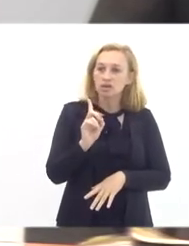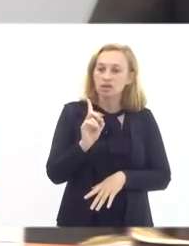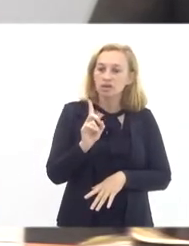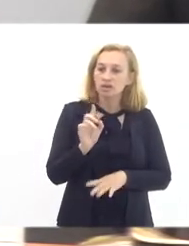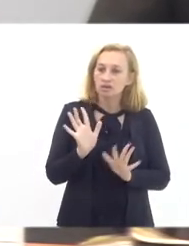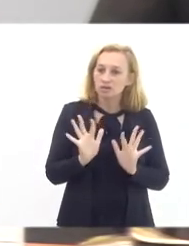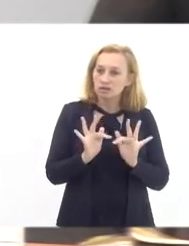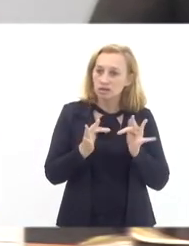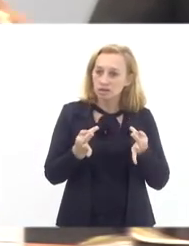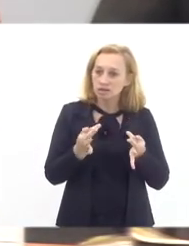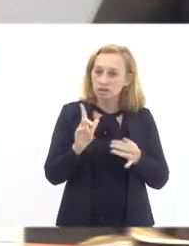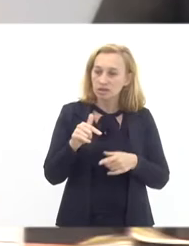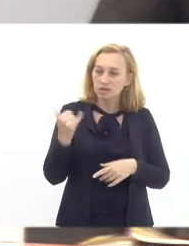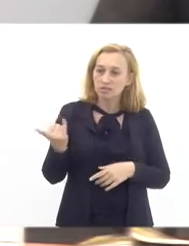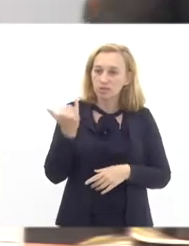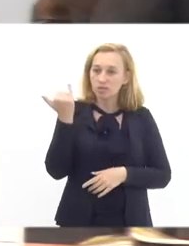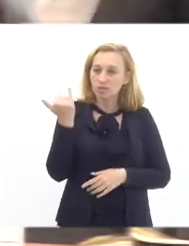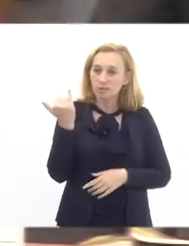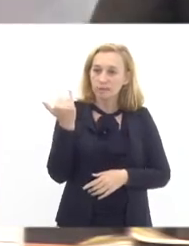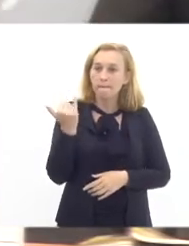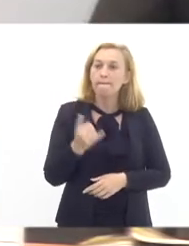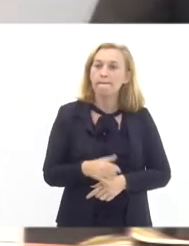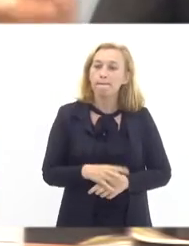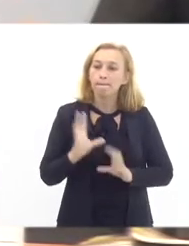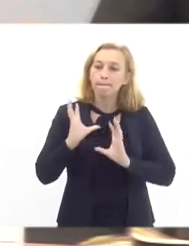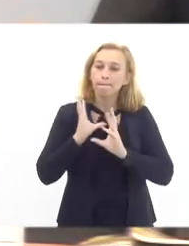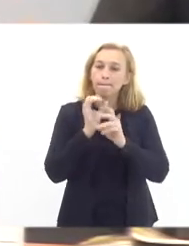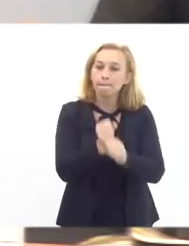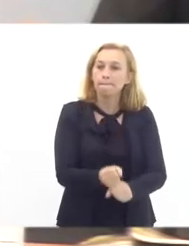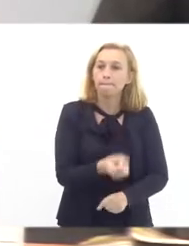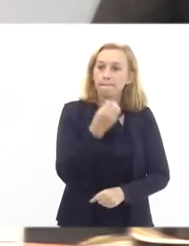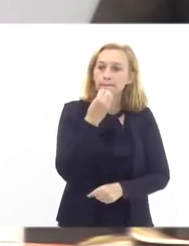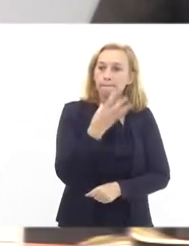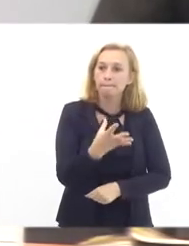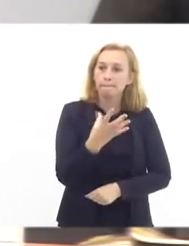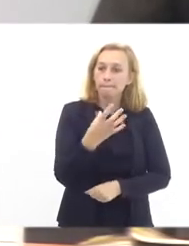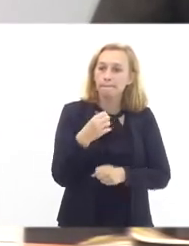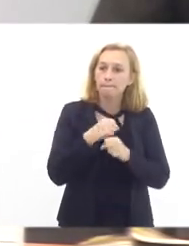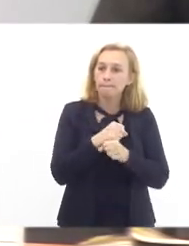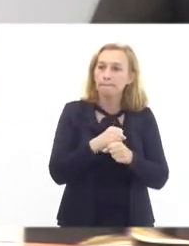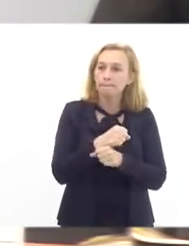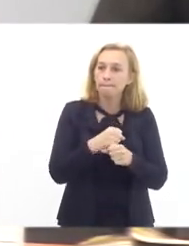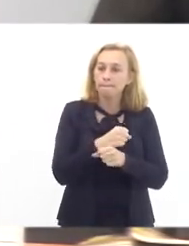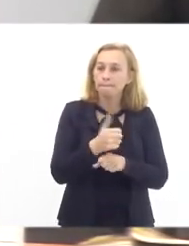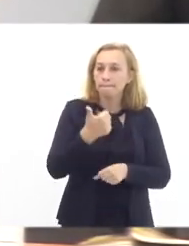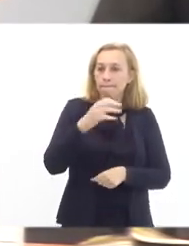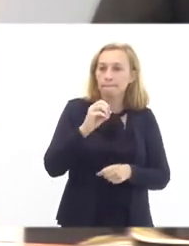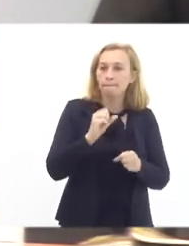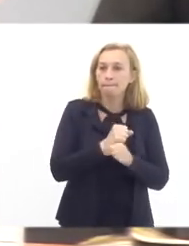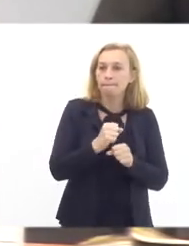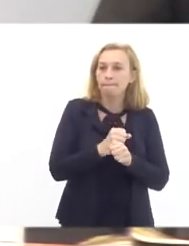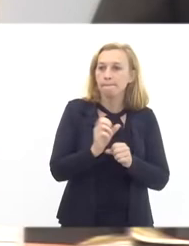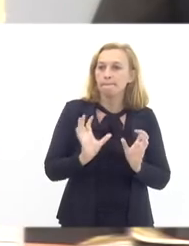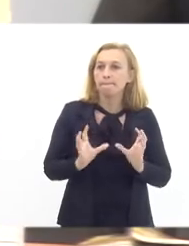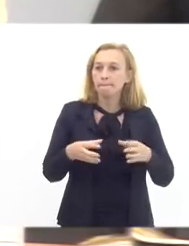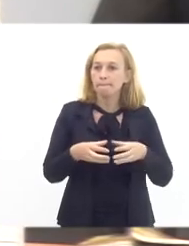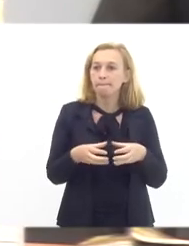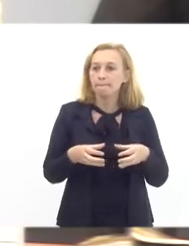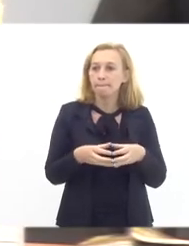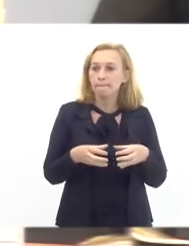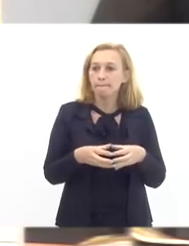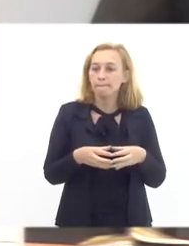para nós sempre foi muito emblemático, ele resume bem os anos, os 10 anos desse coletivo, que